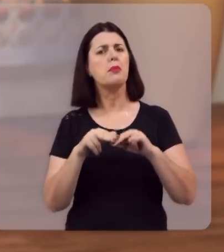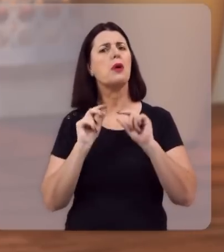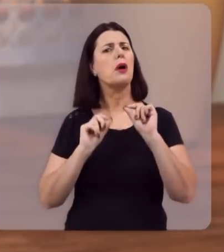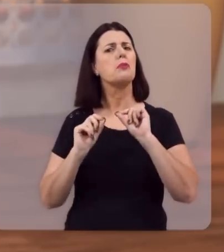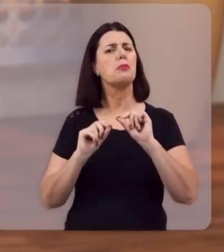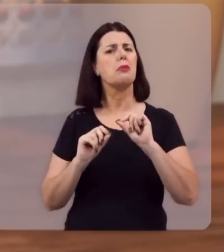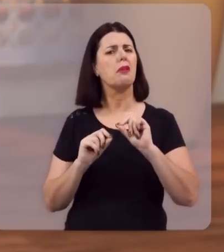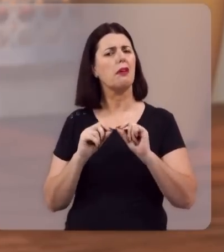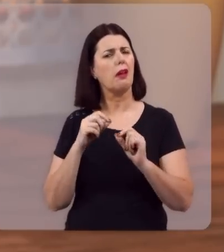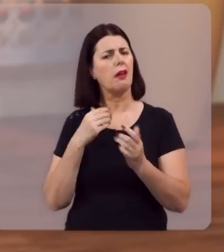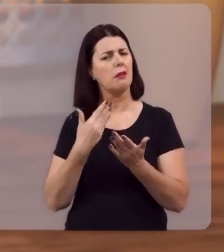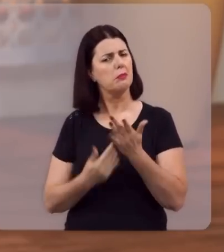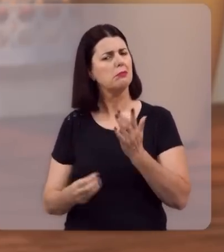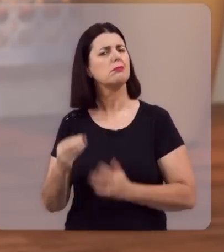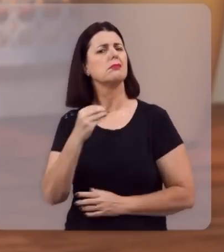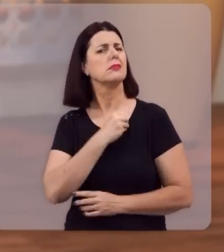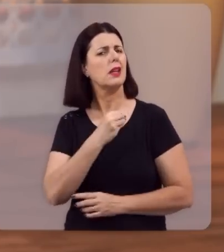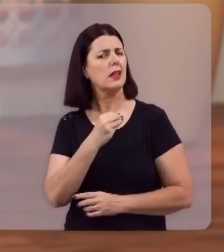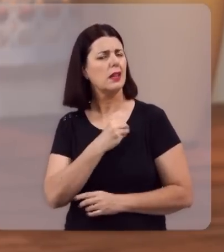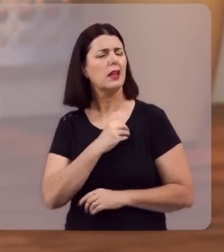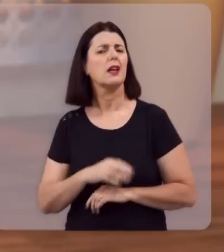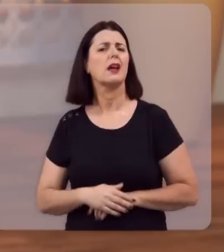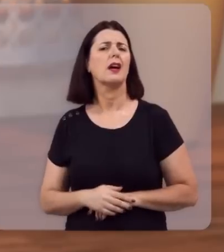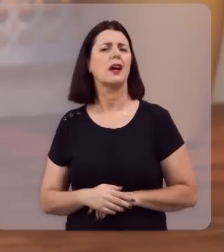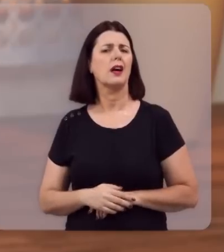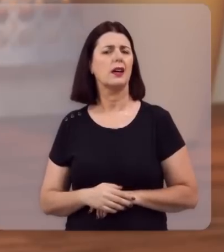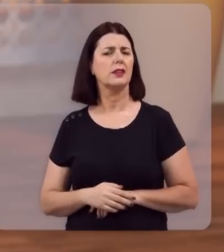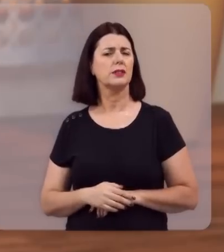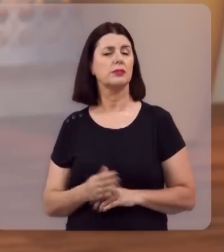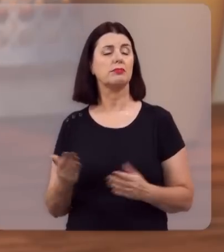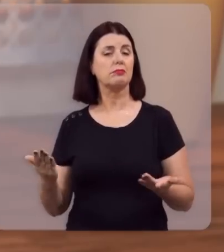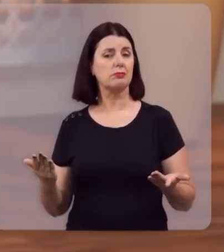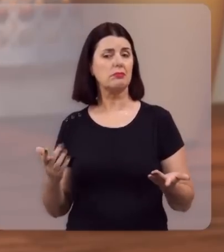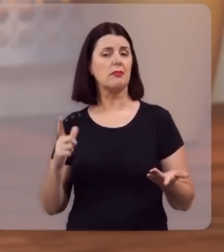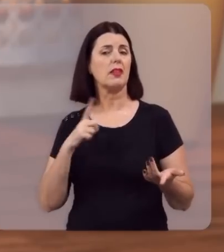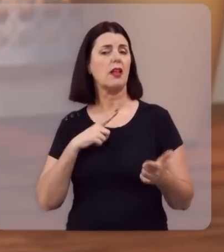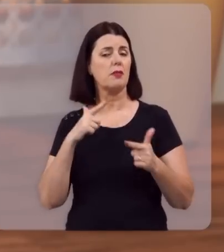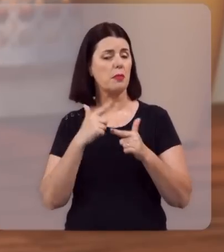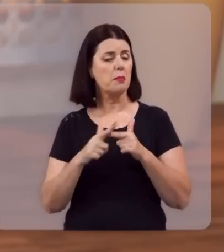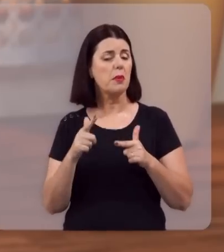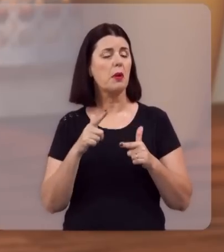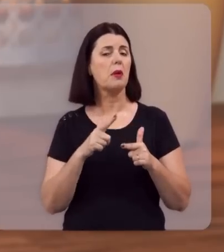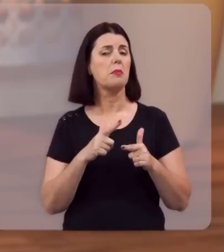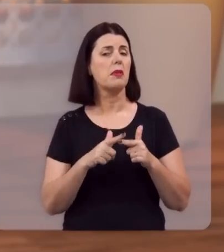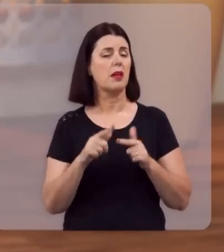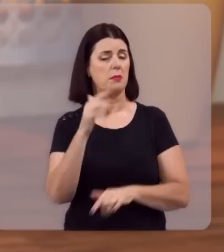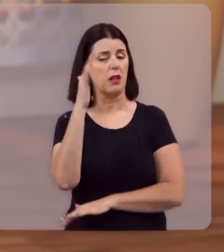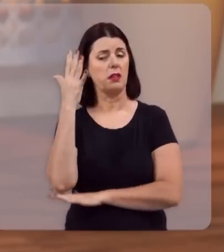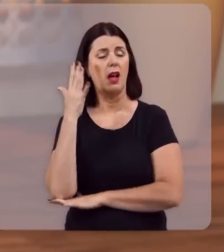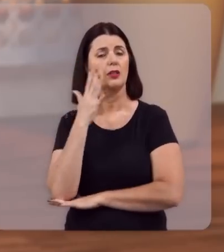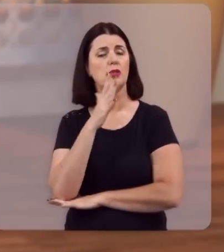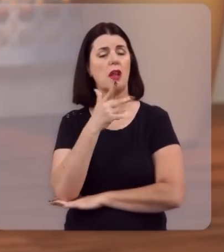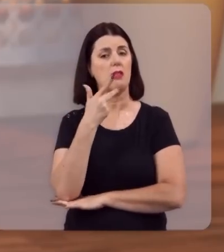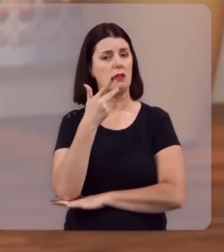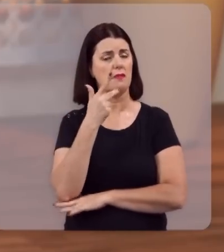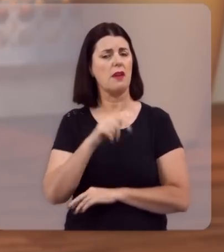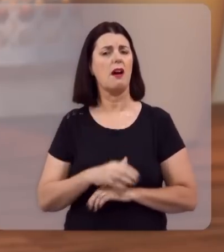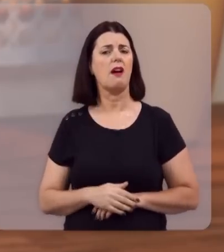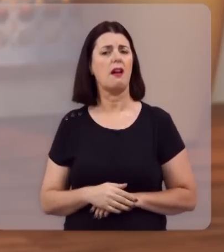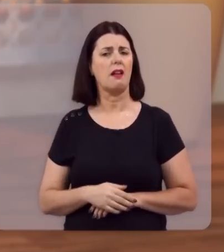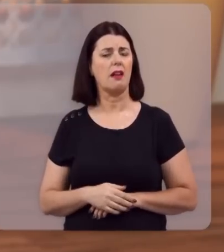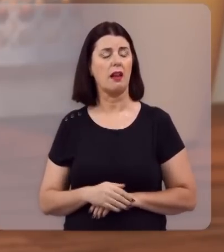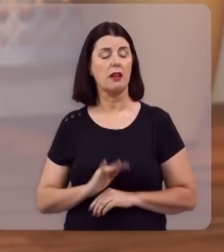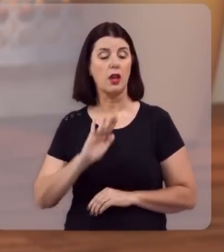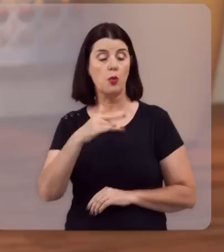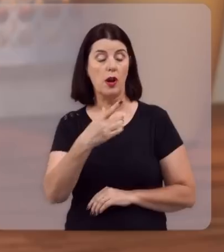resultado da queda mexe com a relação com a natureza agora haverá cargos e Abrolhos não é a natureza geme diz a escritura